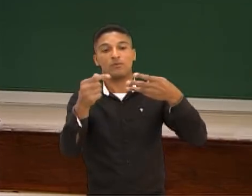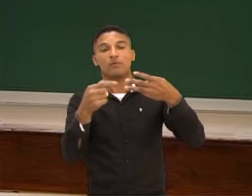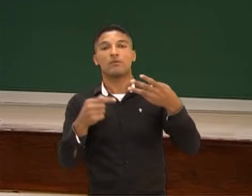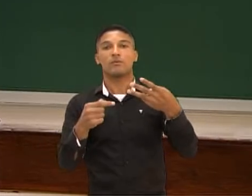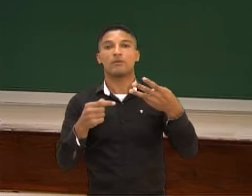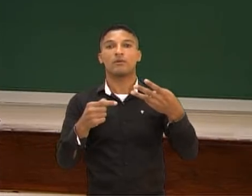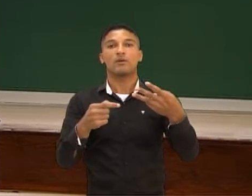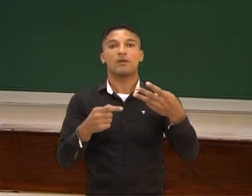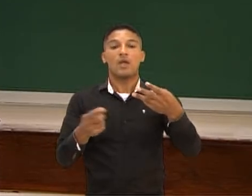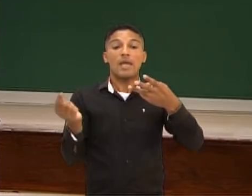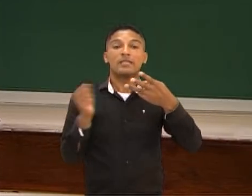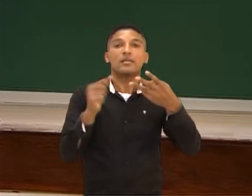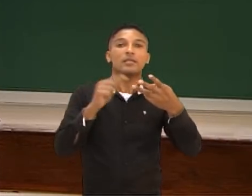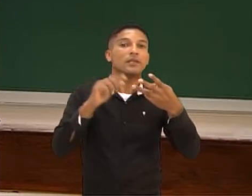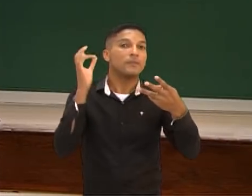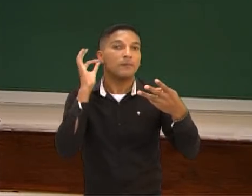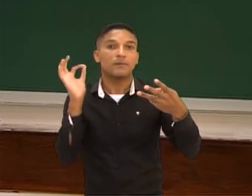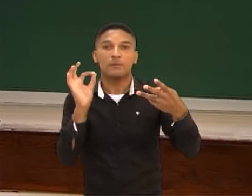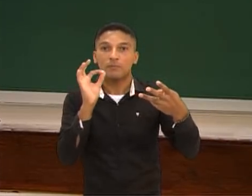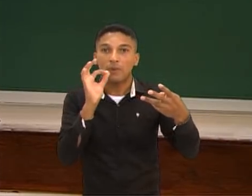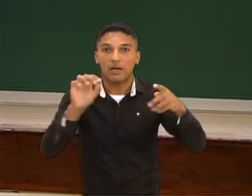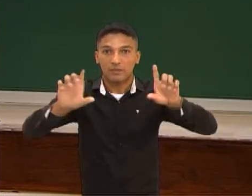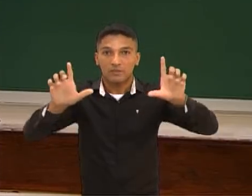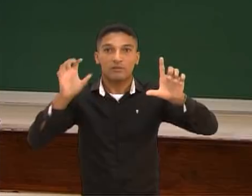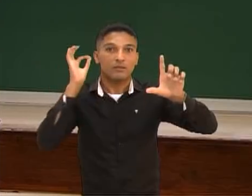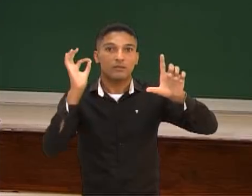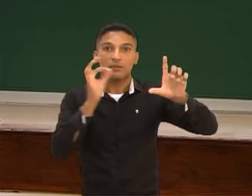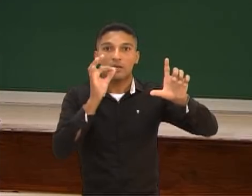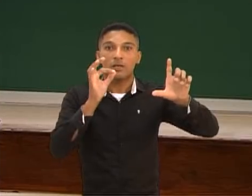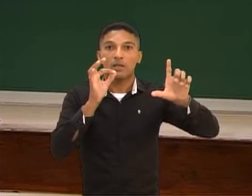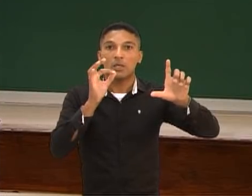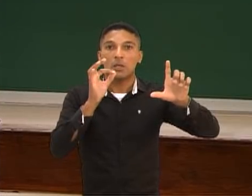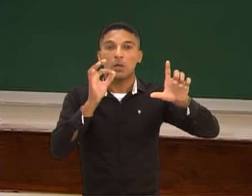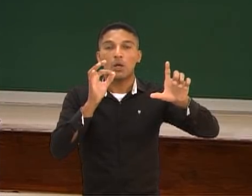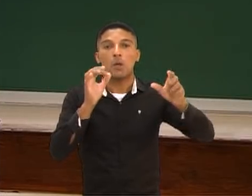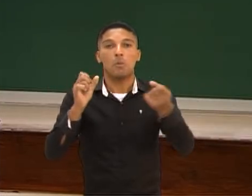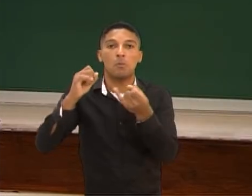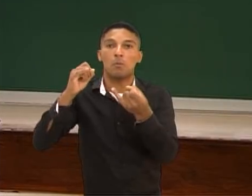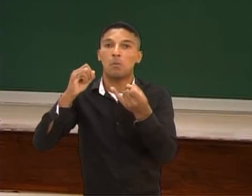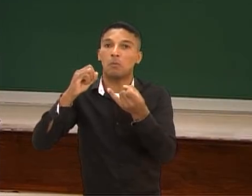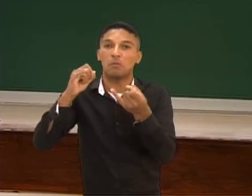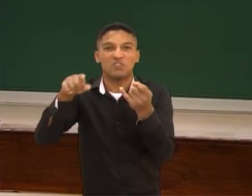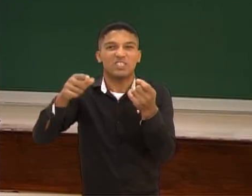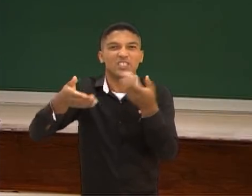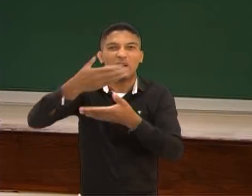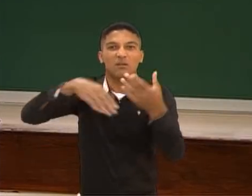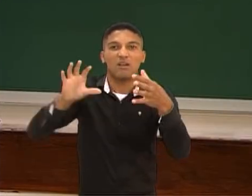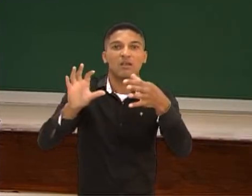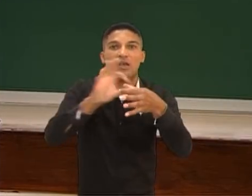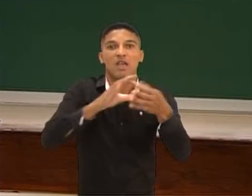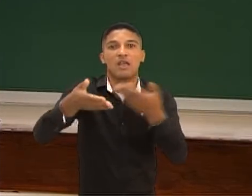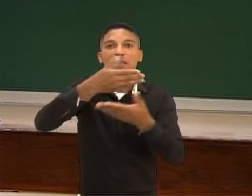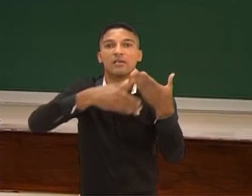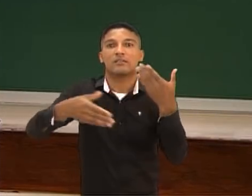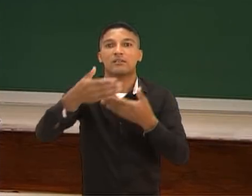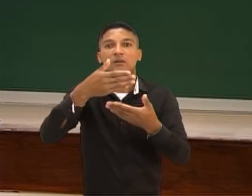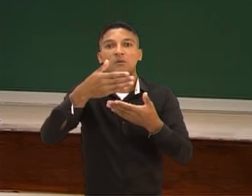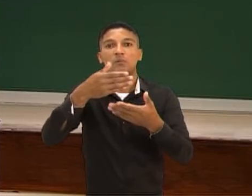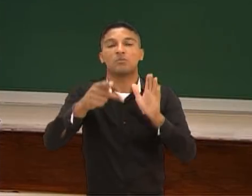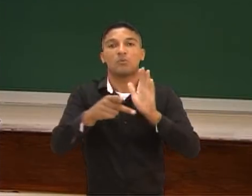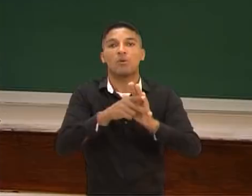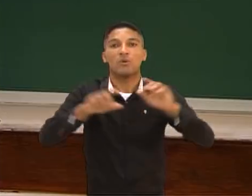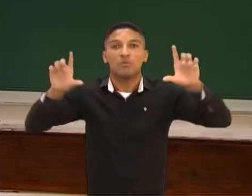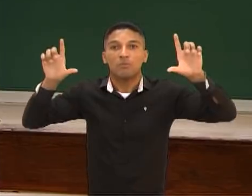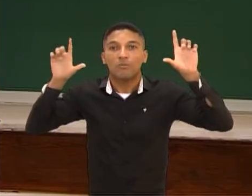com propaganda mesmo, né? E aí às vezes também faz a relação do marketing com a publicidade, mas quais seriam as especificidades